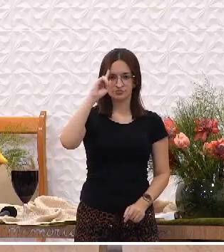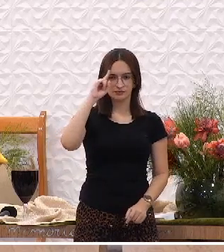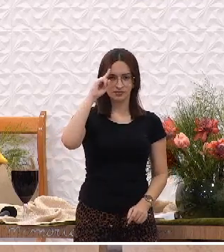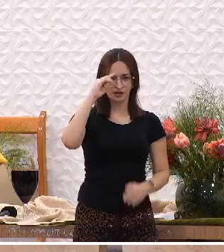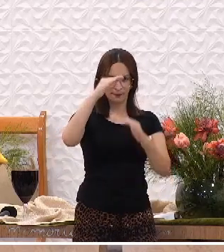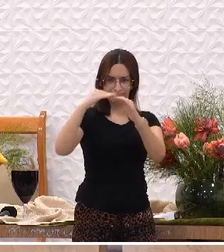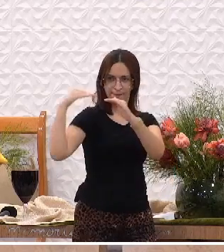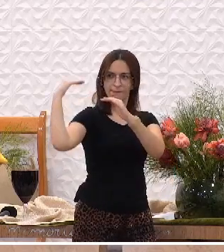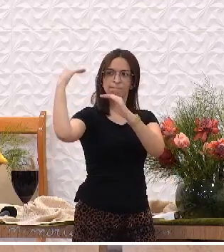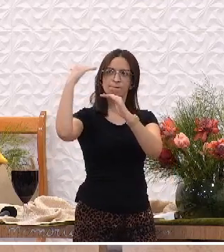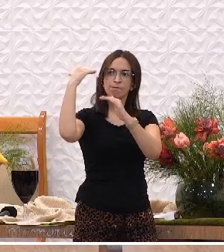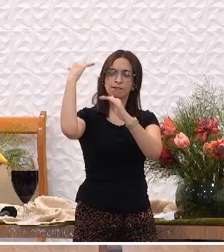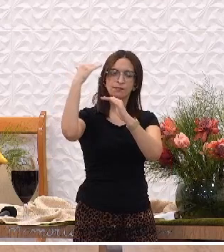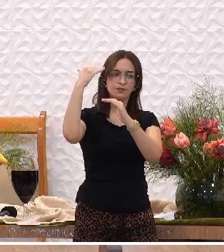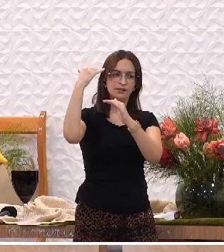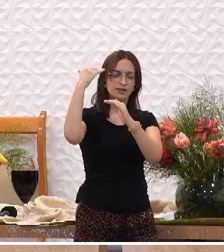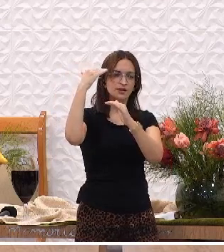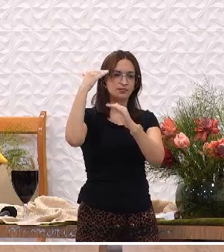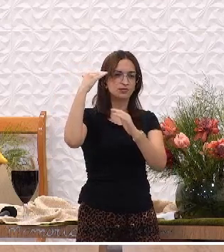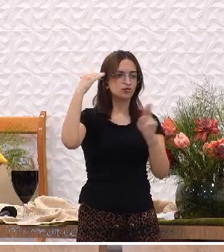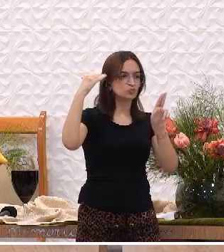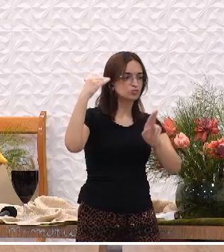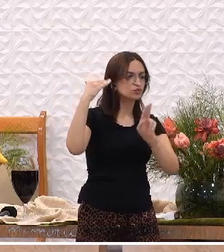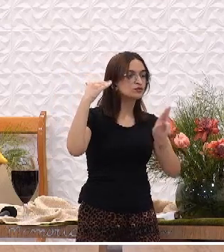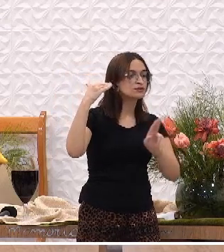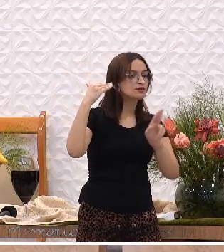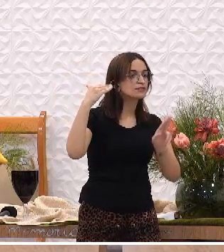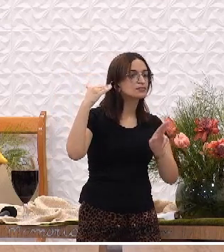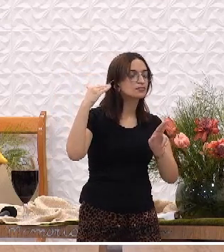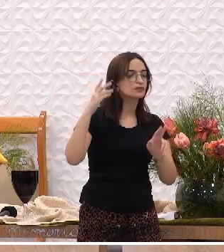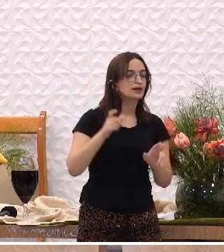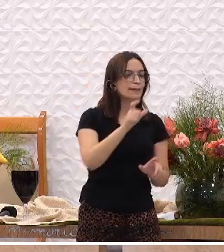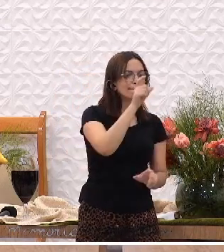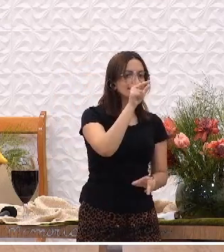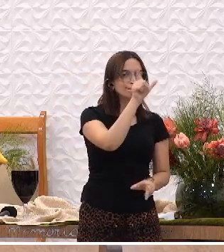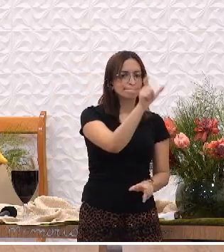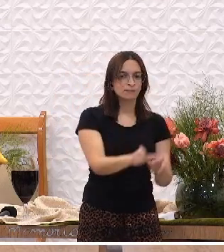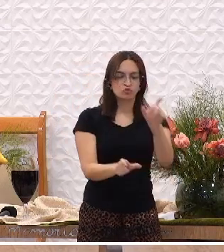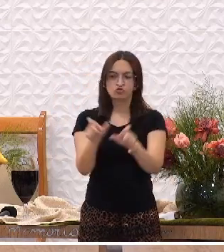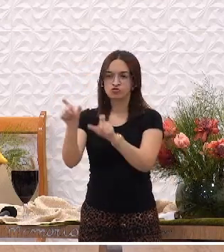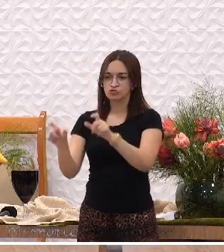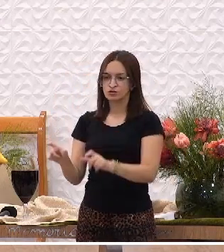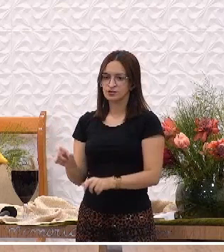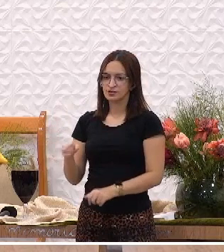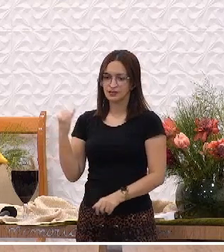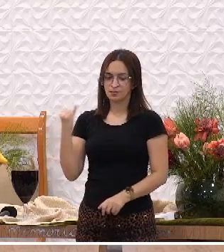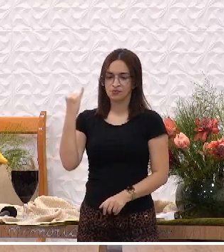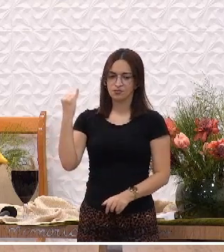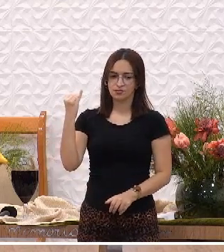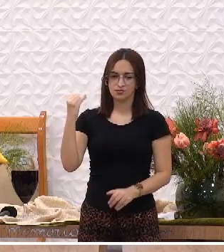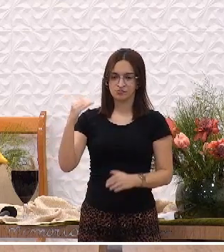ele não transfere a sua autoridade para os oficiais da igreja. Ou seja, isso significa que os oficiais da igreja, eles não têm poder